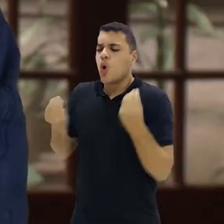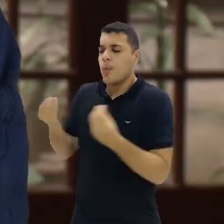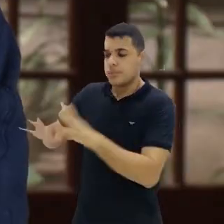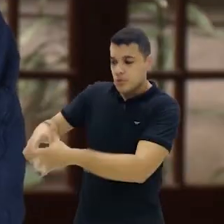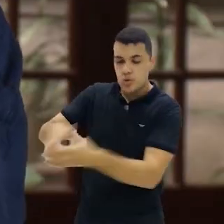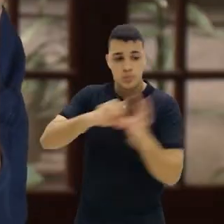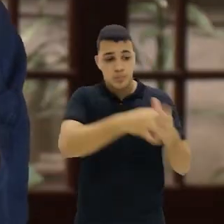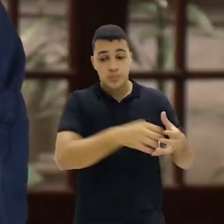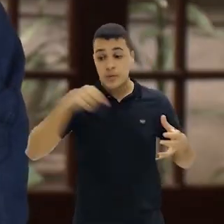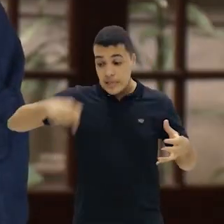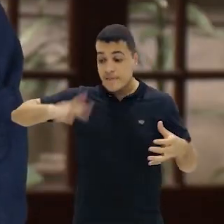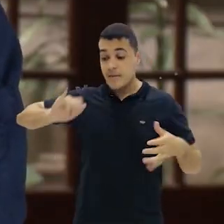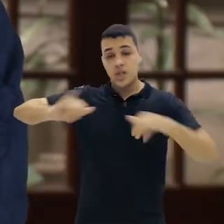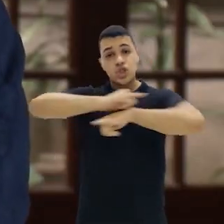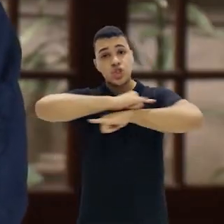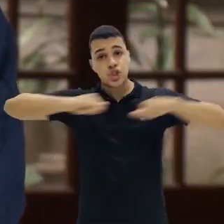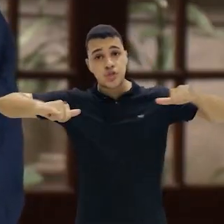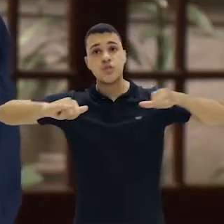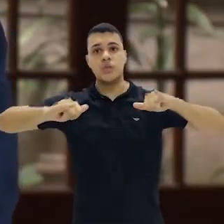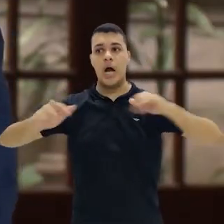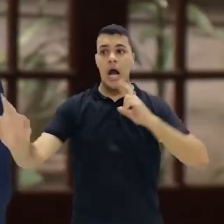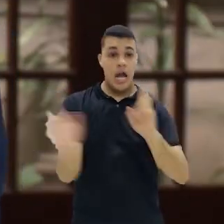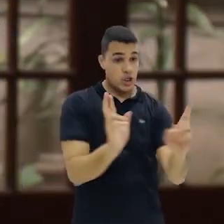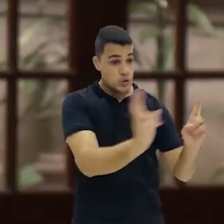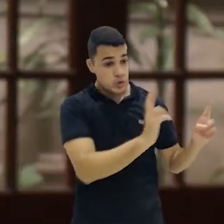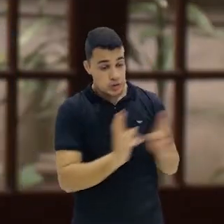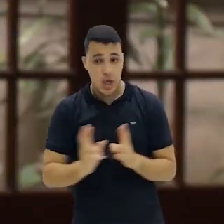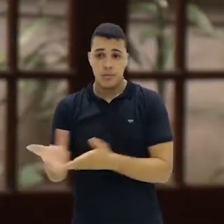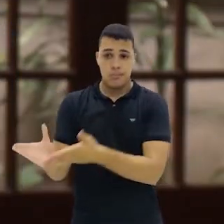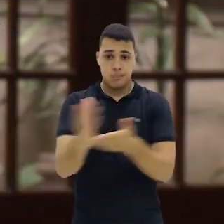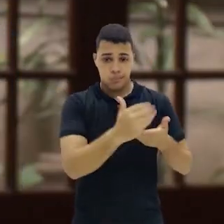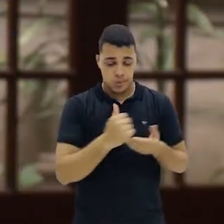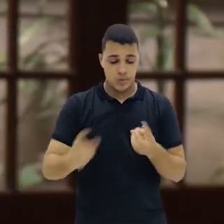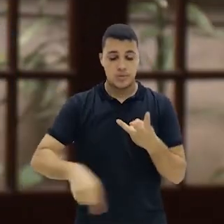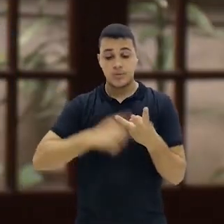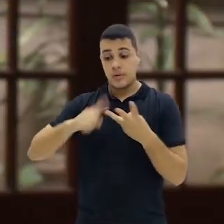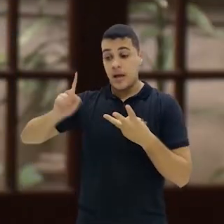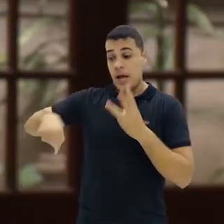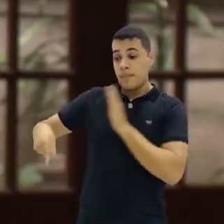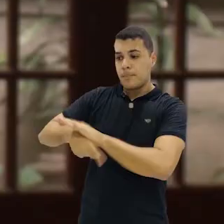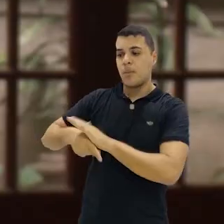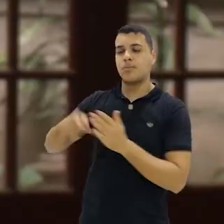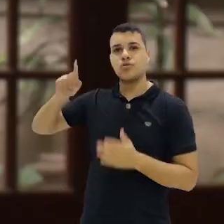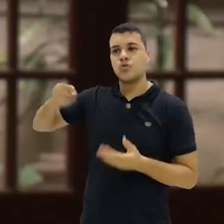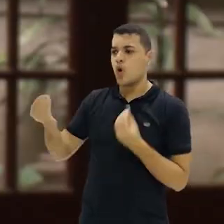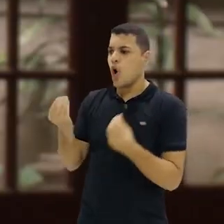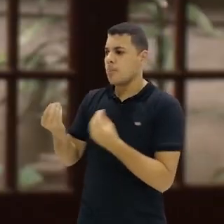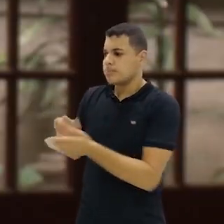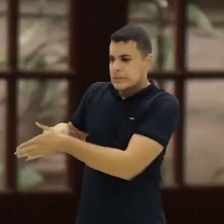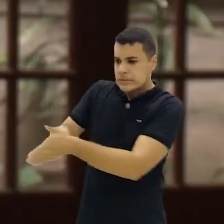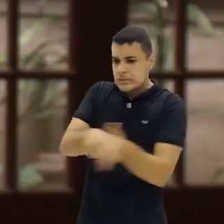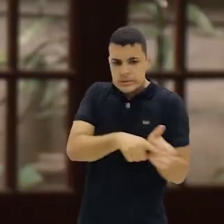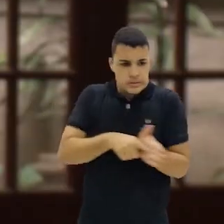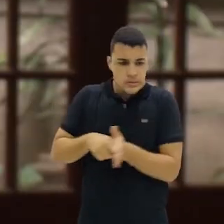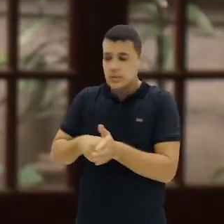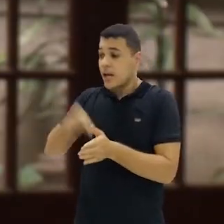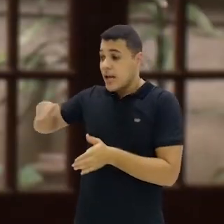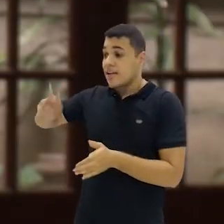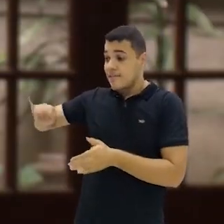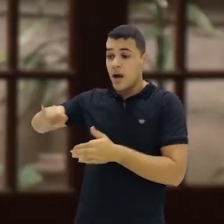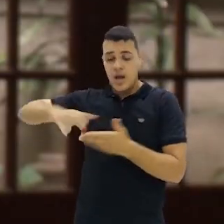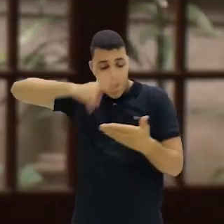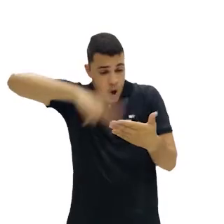o grupo de monitoramento de dados, que cuida de revisar os dados quanto à segurança e a eficácia das drogas que estão